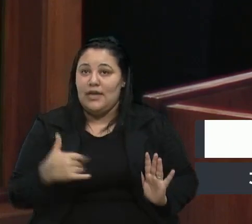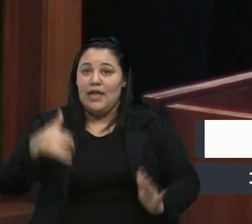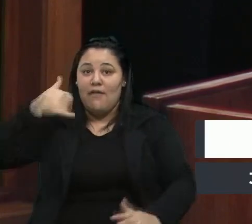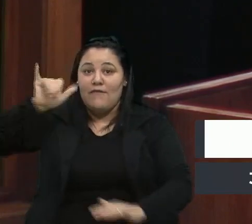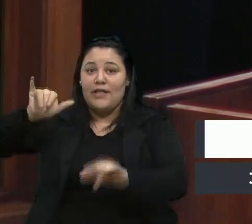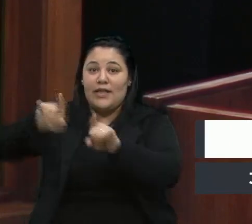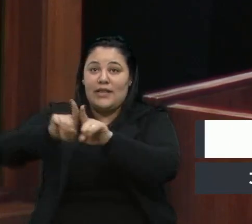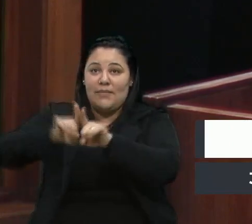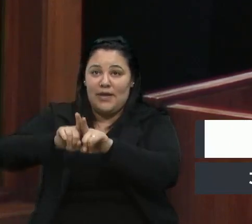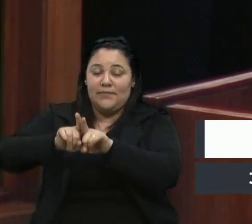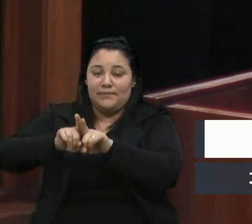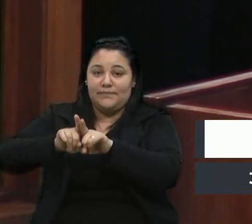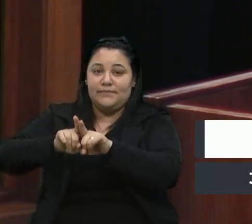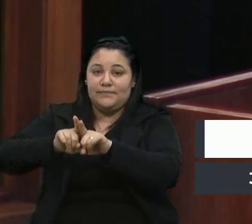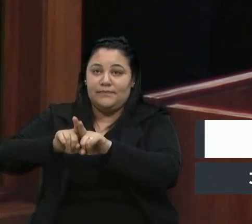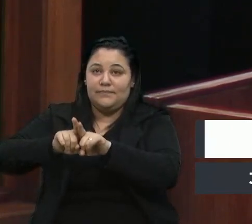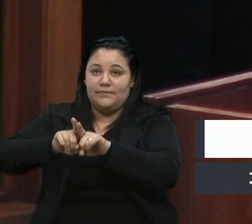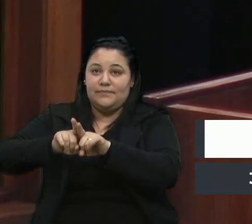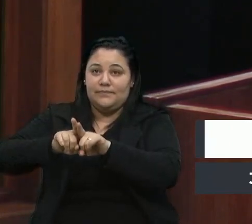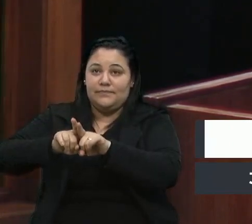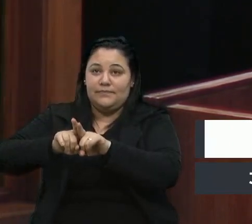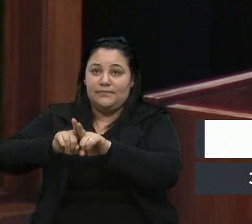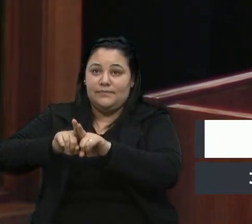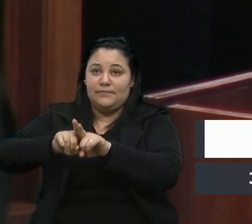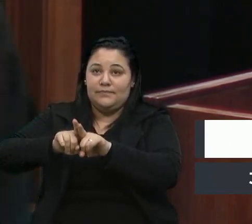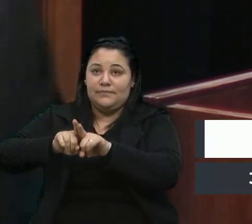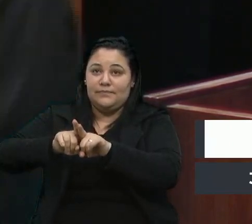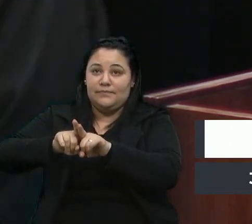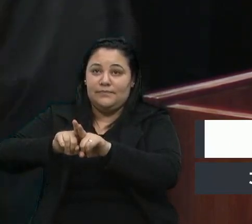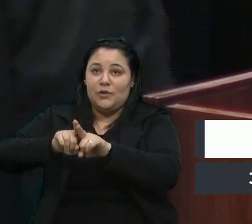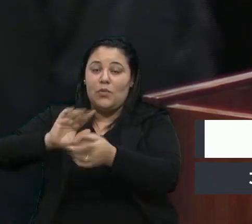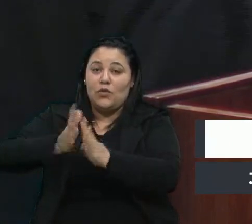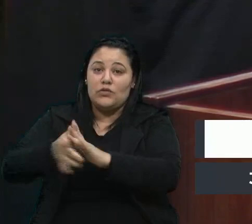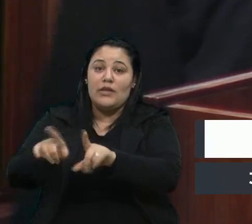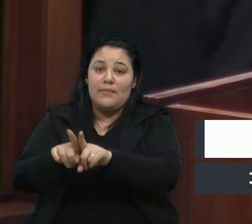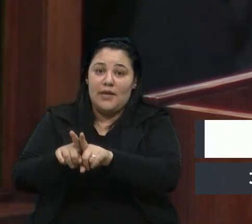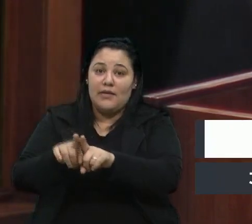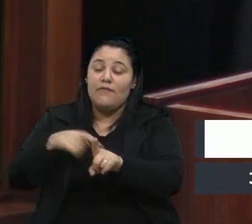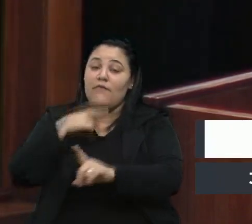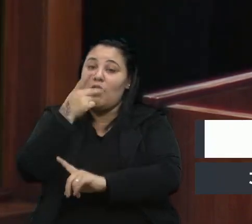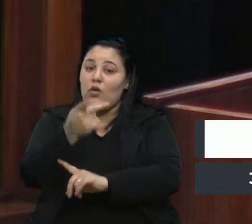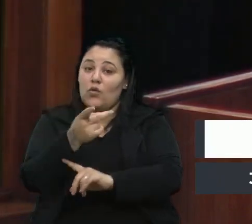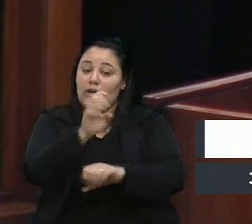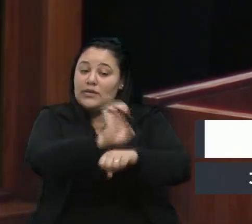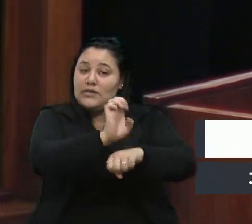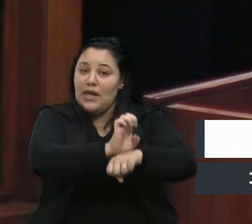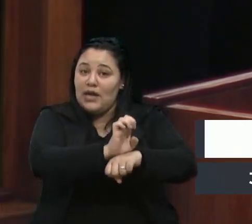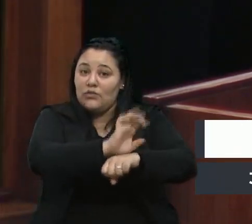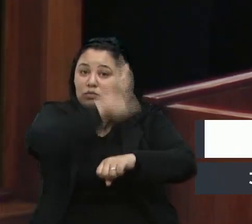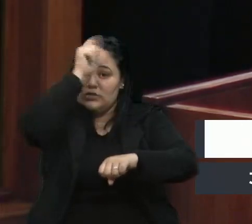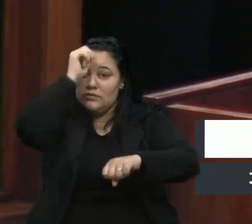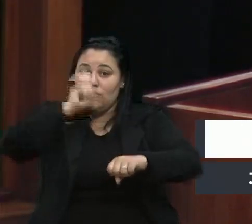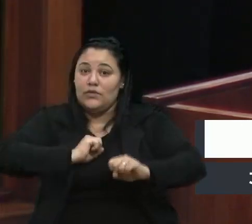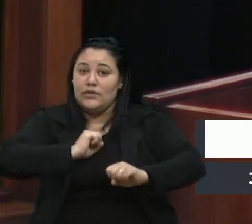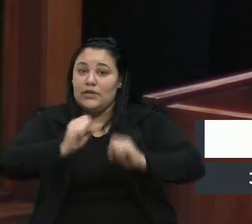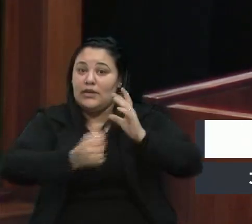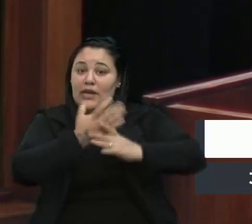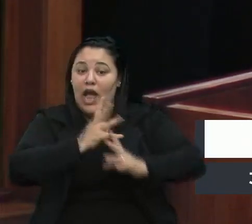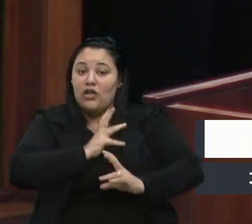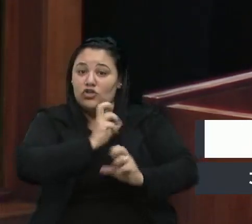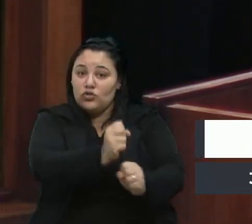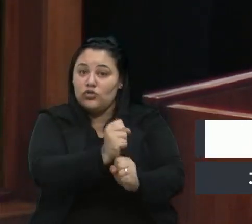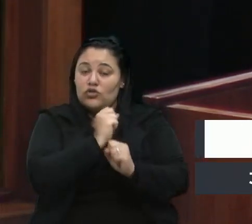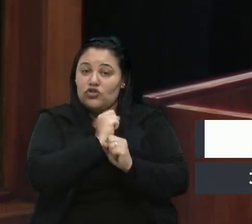sua separação. Ele também determinou que estados e municípios efetivem medidas que garantam a